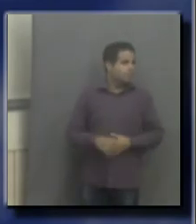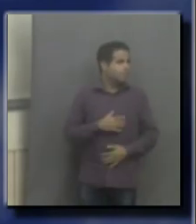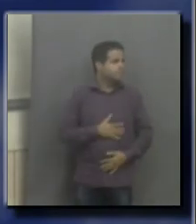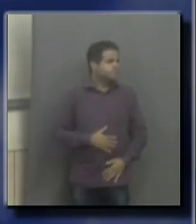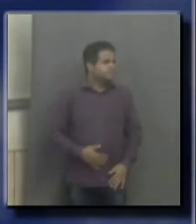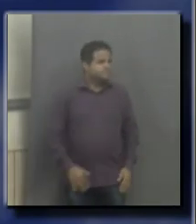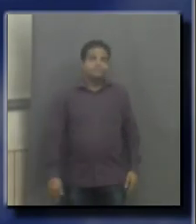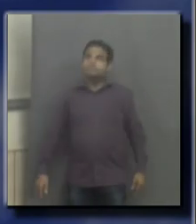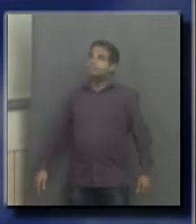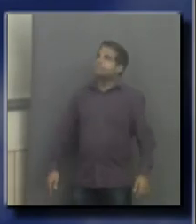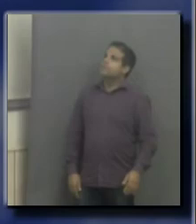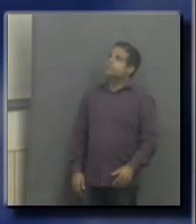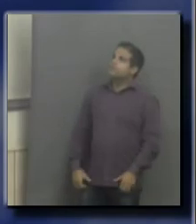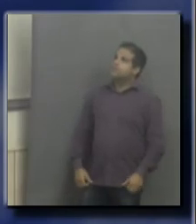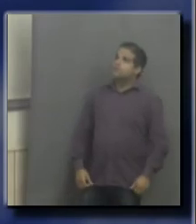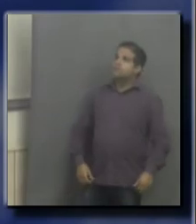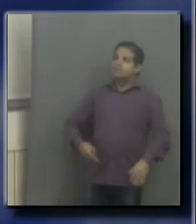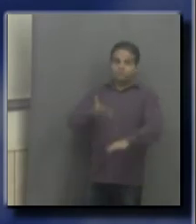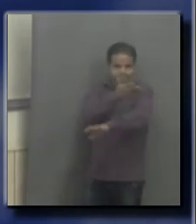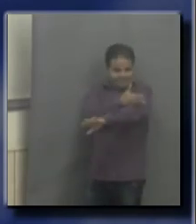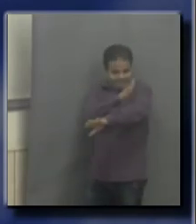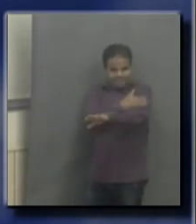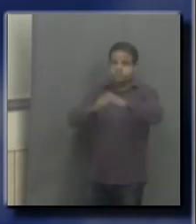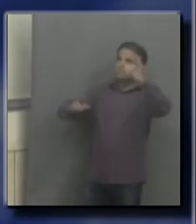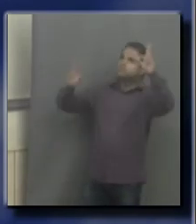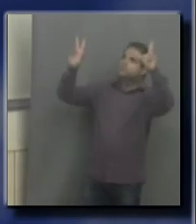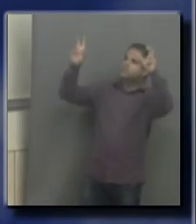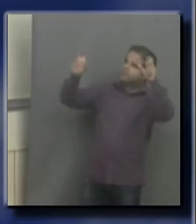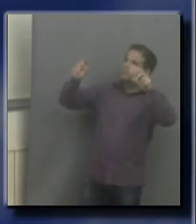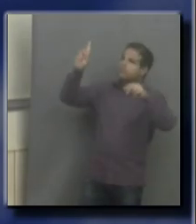Os estágios, que são um tema